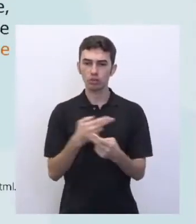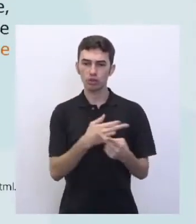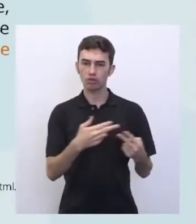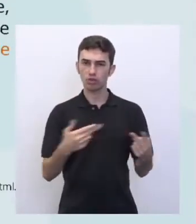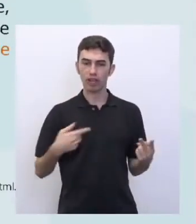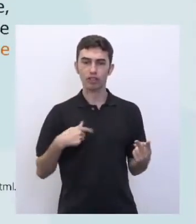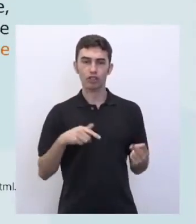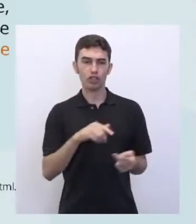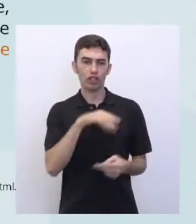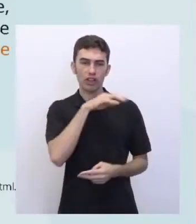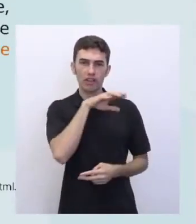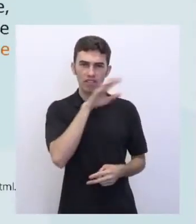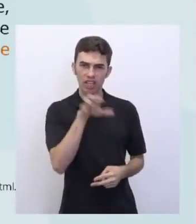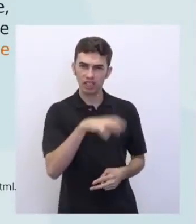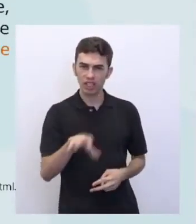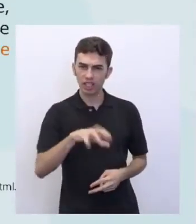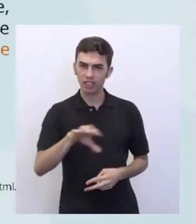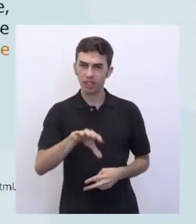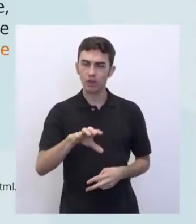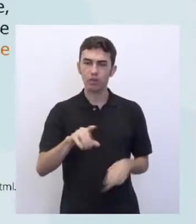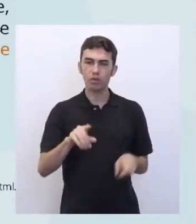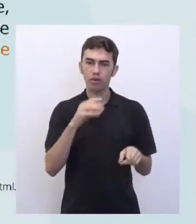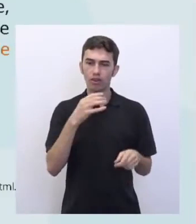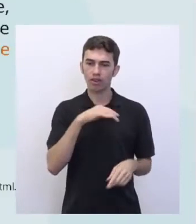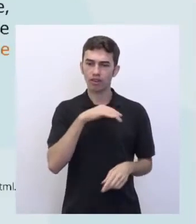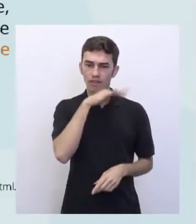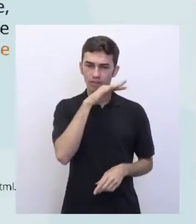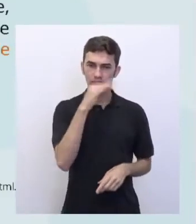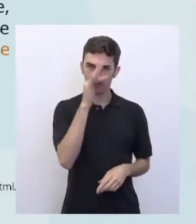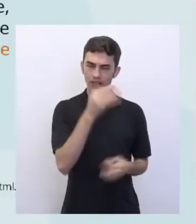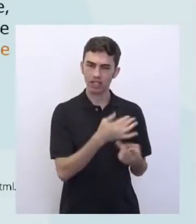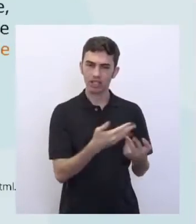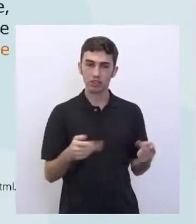são próximos e que podem ser identificados em